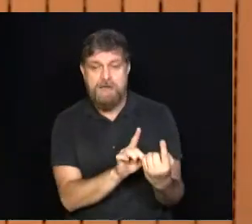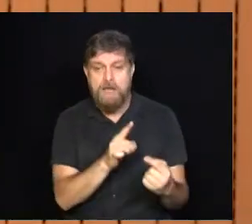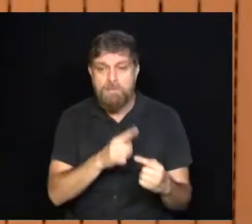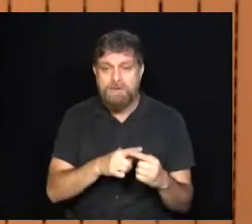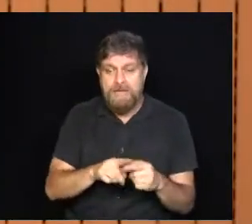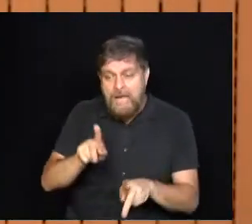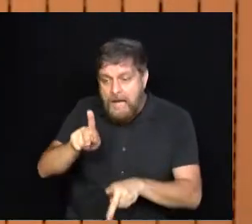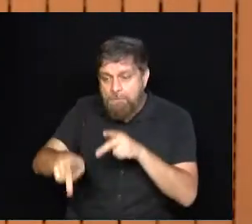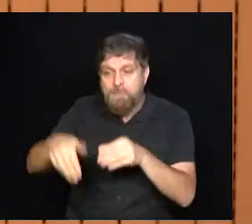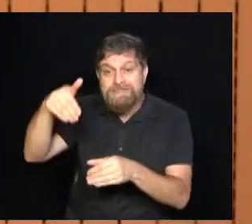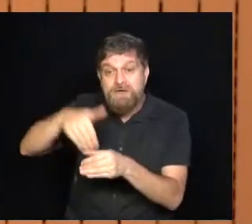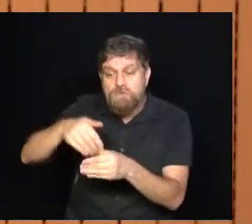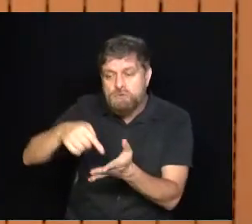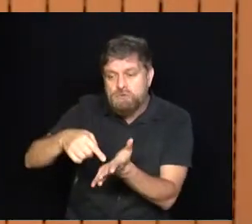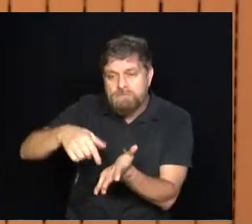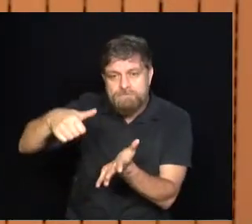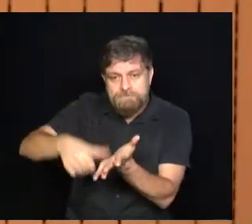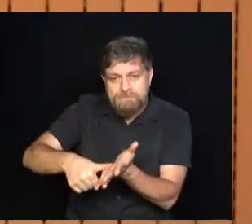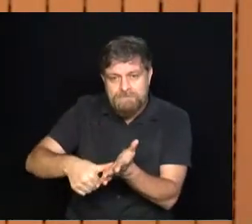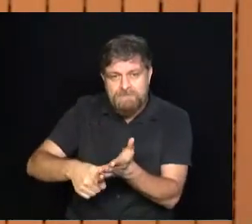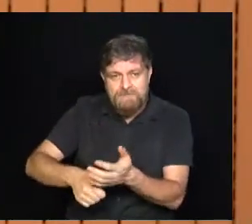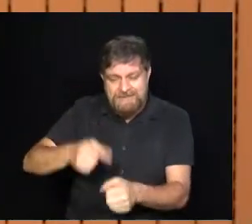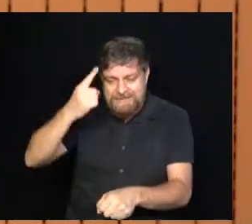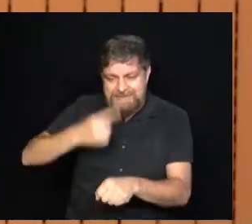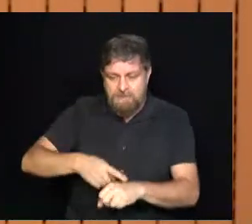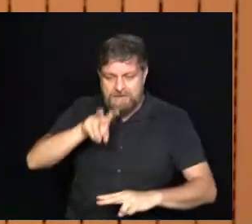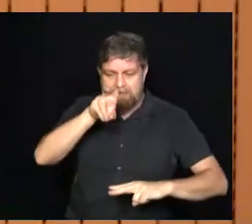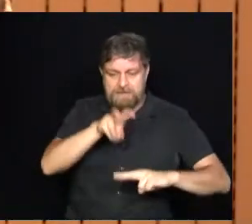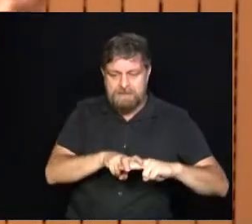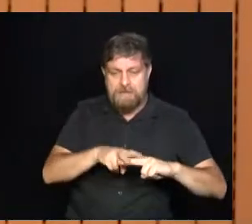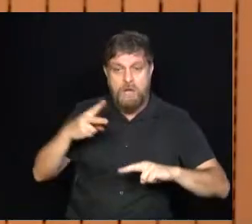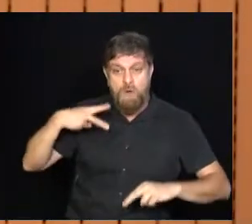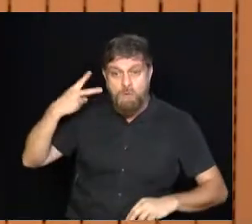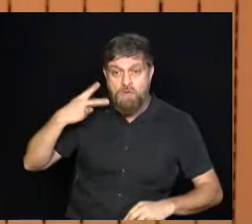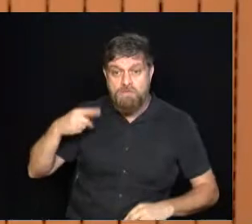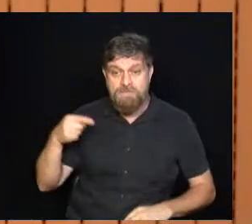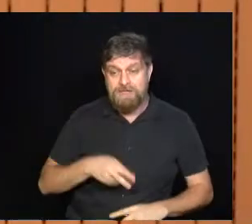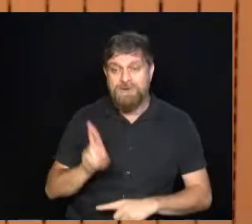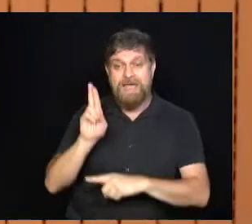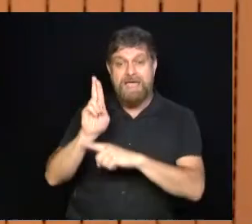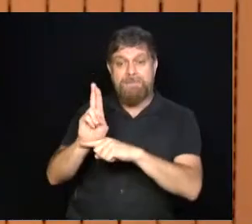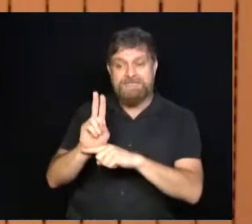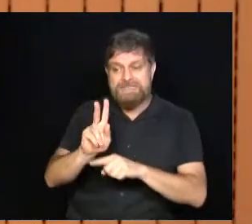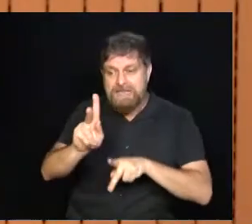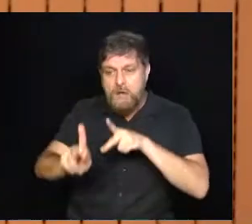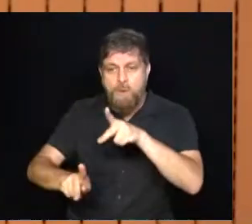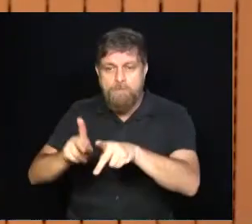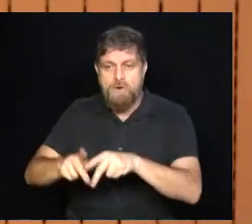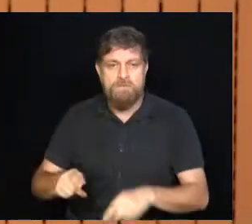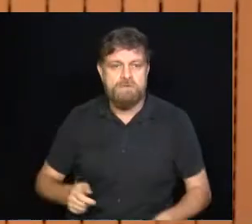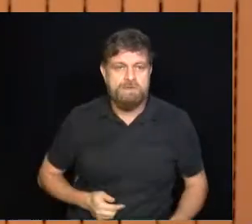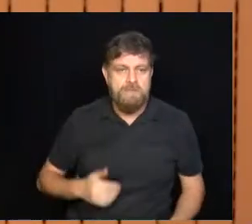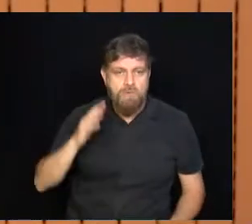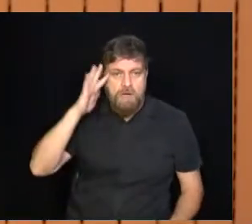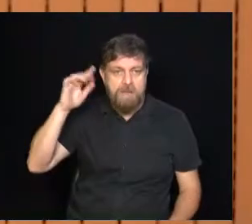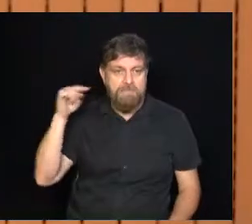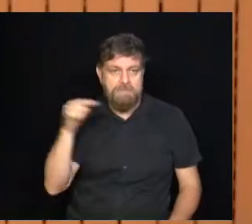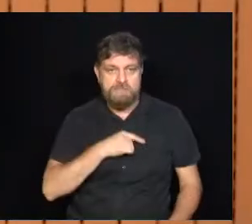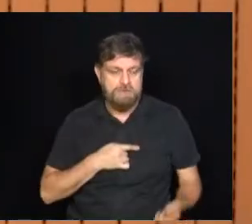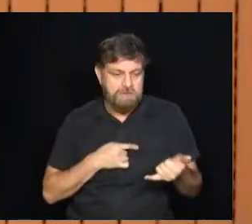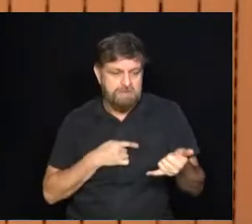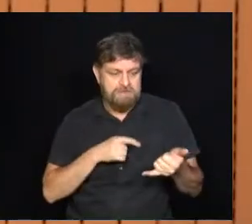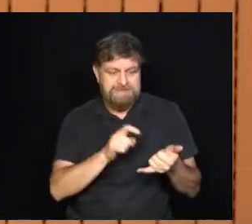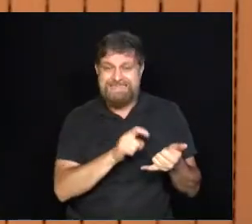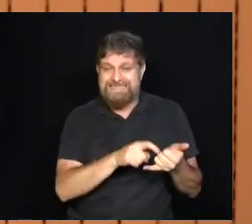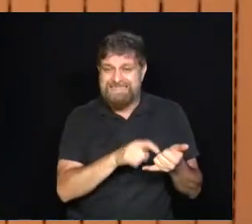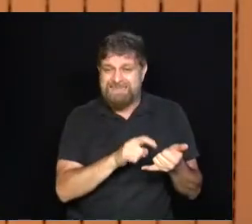parcela da população, mas quando aqui chega e senta nessa cadeira, acaba representando um todo. Então, eu imagino que o seu lado, do senhor, dos seus assessores, bombam. E